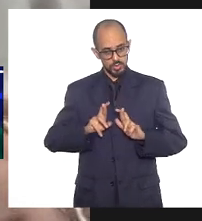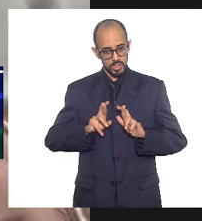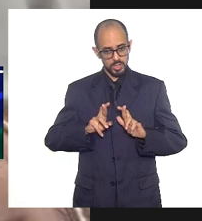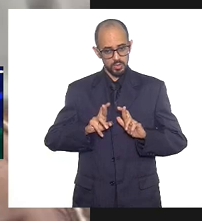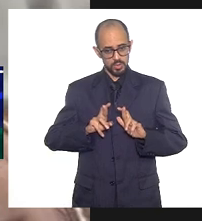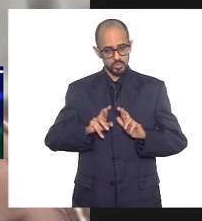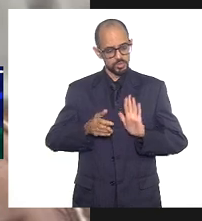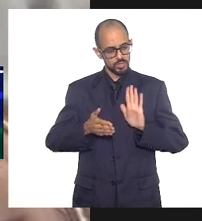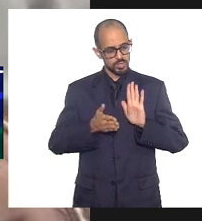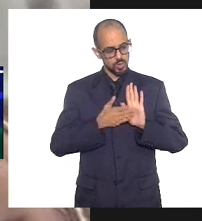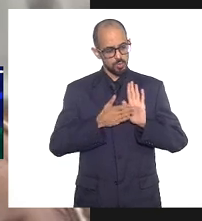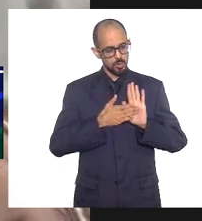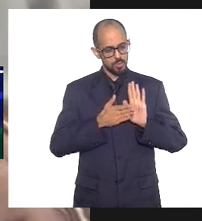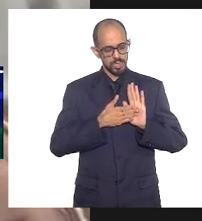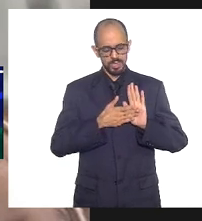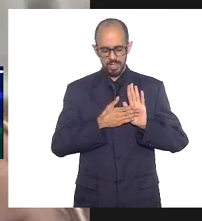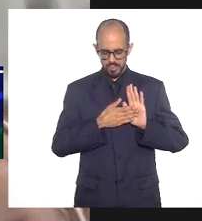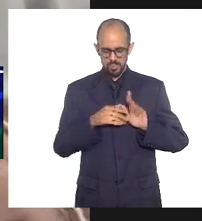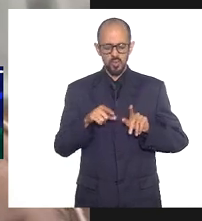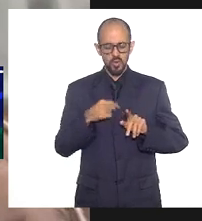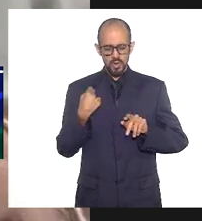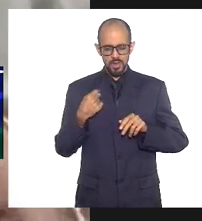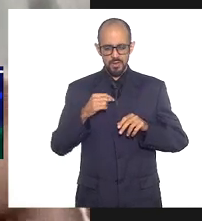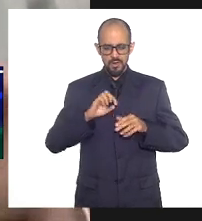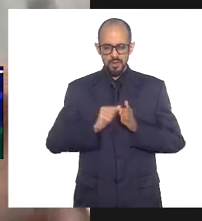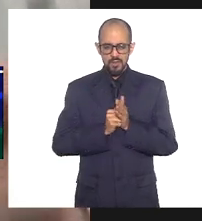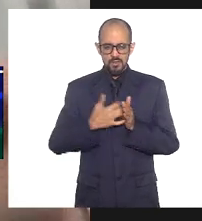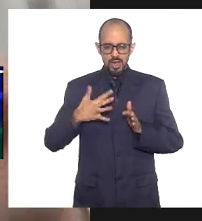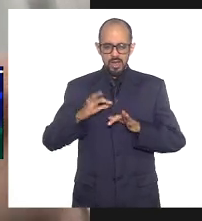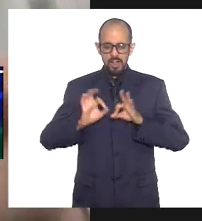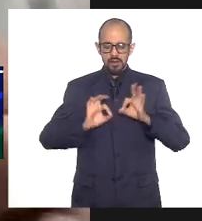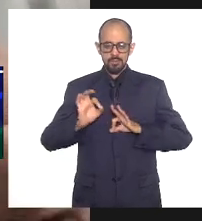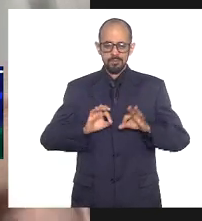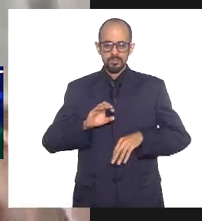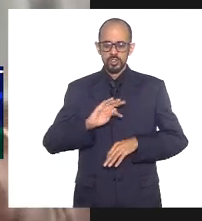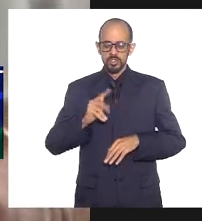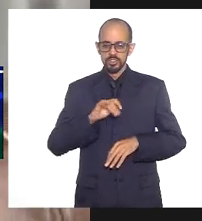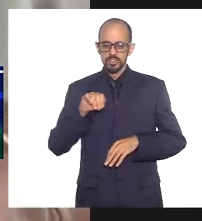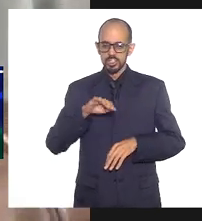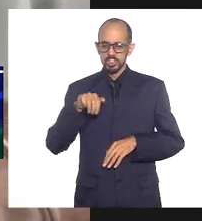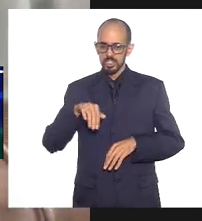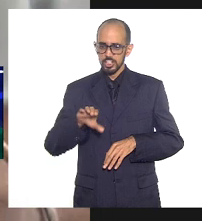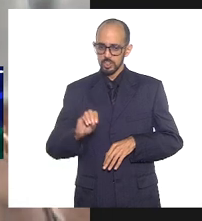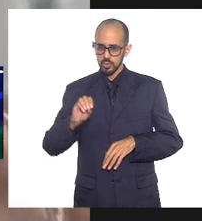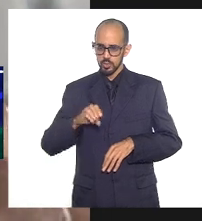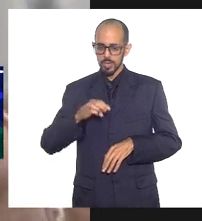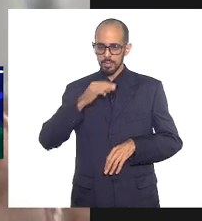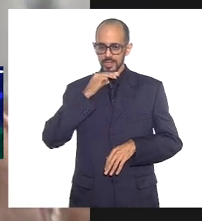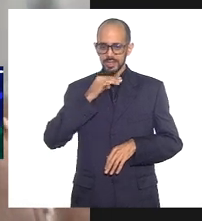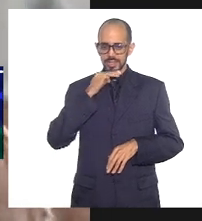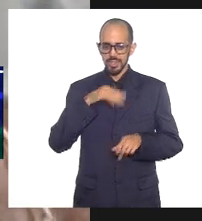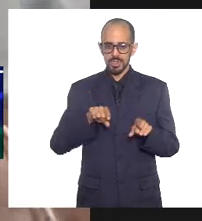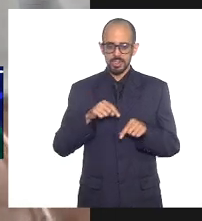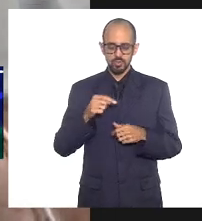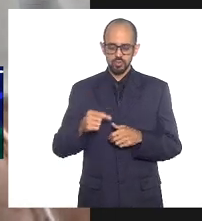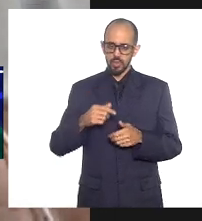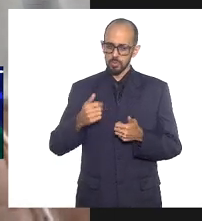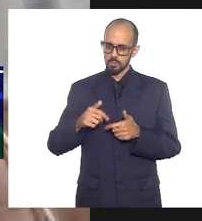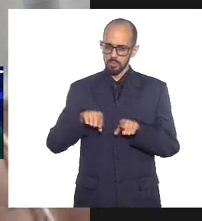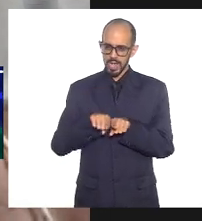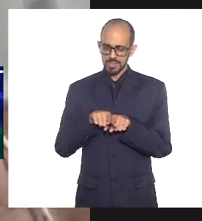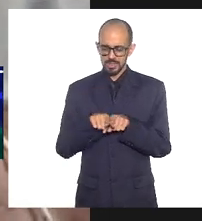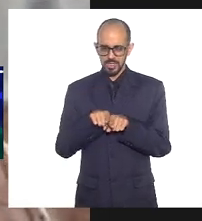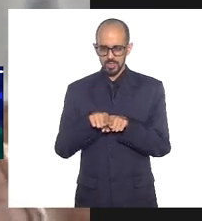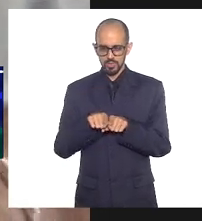comprometeram conosco em vários projetos sociais está aí o deputado Chiquinho da Mangueira que foi um grande parceiro da secretaria na